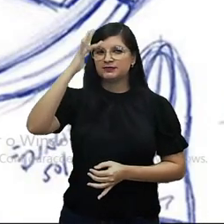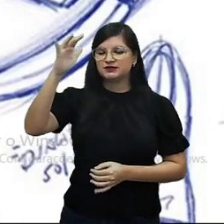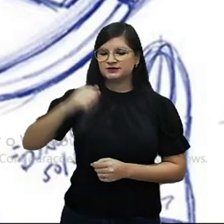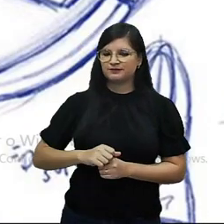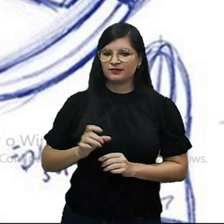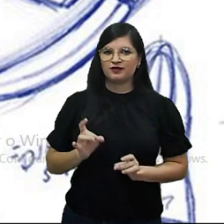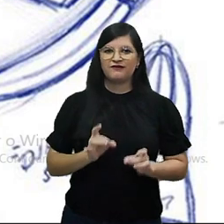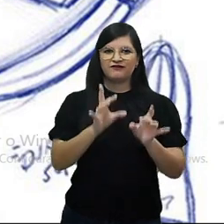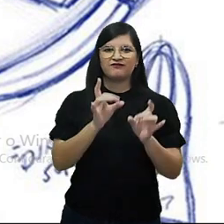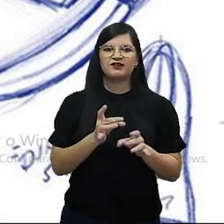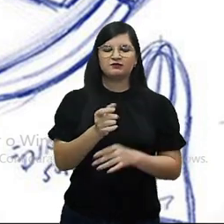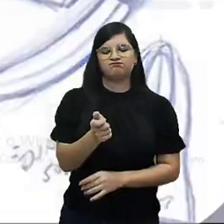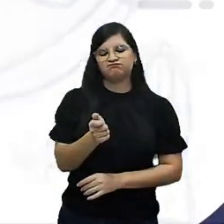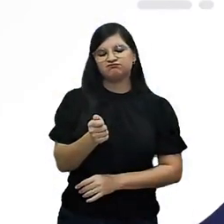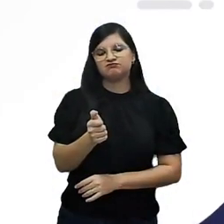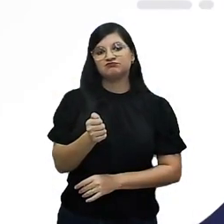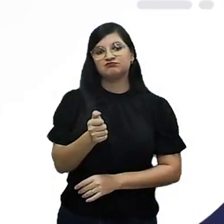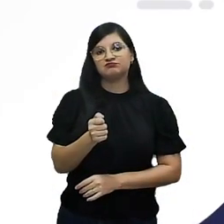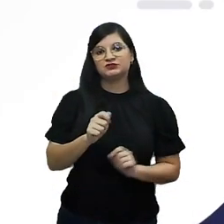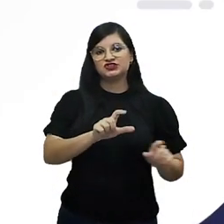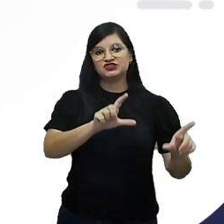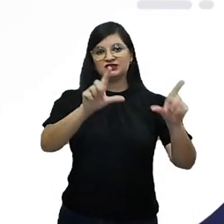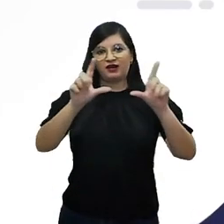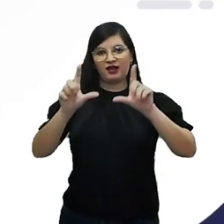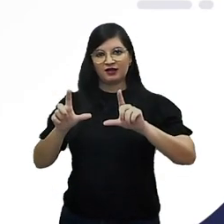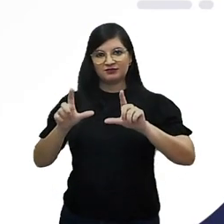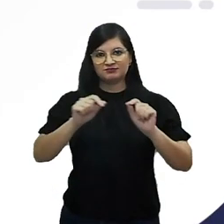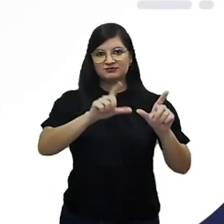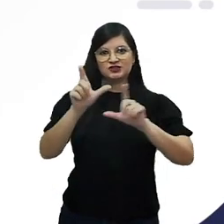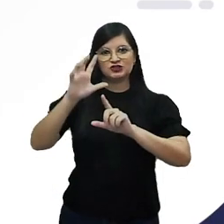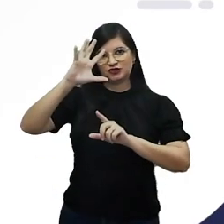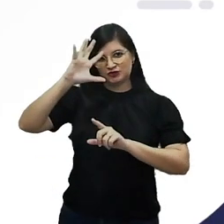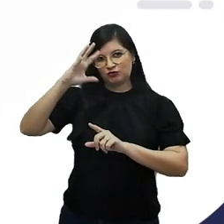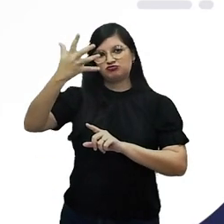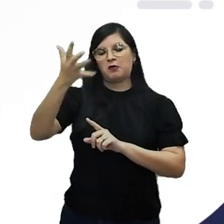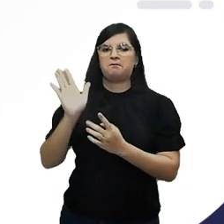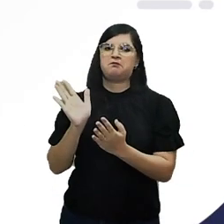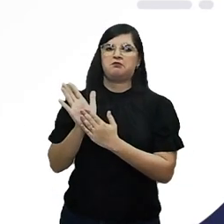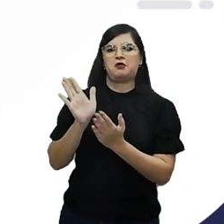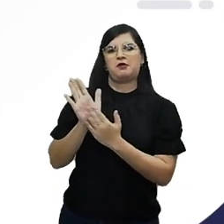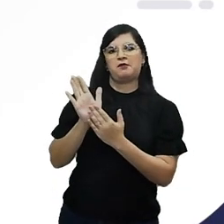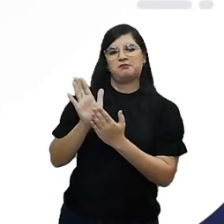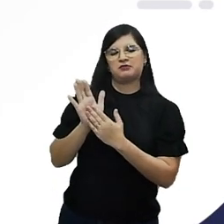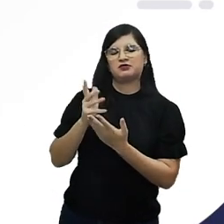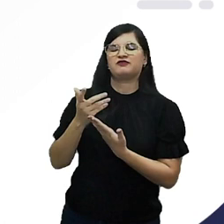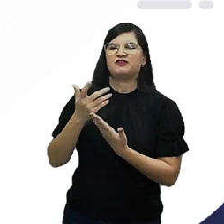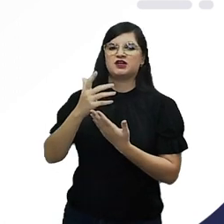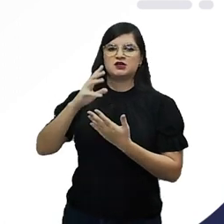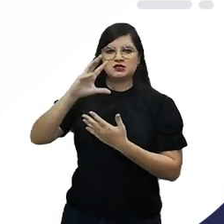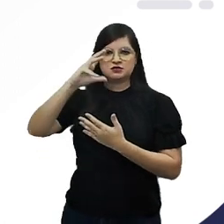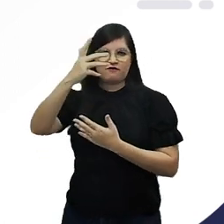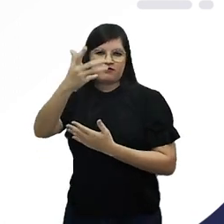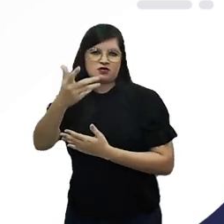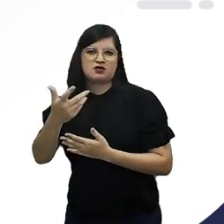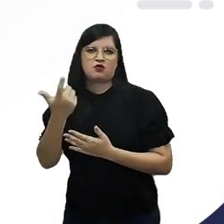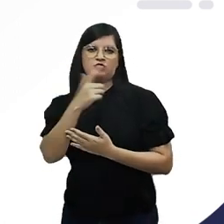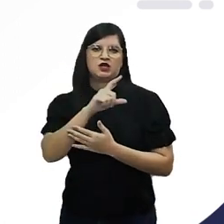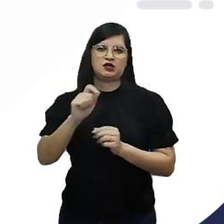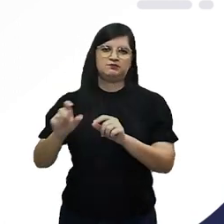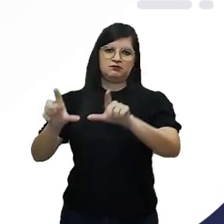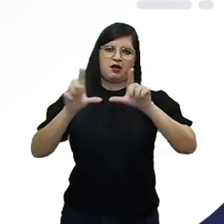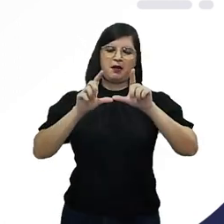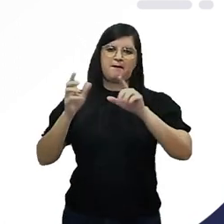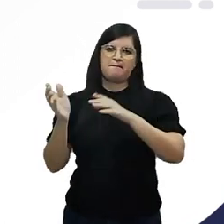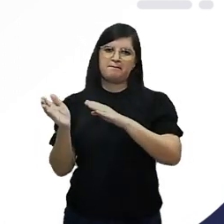passador de slides aqui. Eu falei do passador de slides antes como uma solução proposta, é uma solução que vai possibilitar que você consiga passar